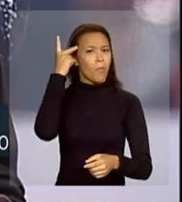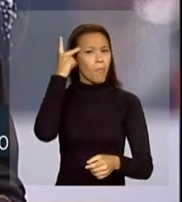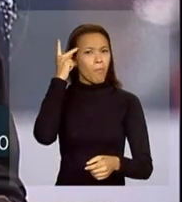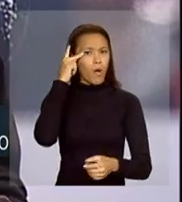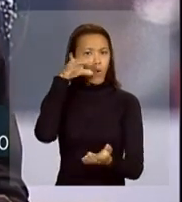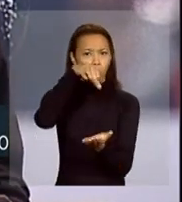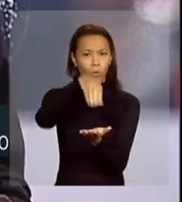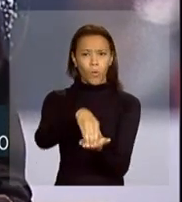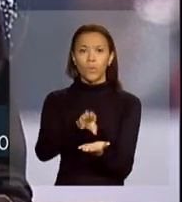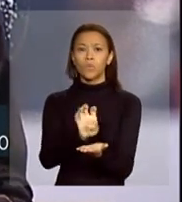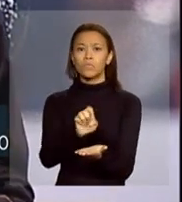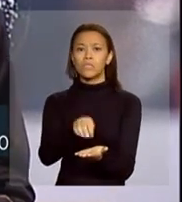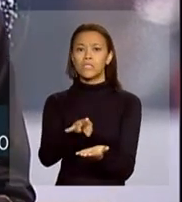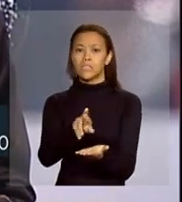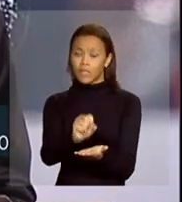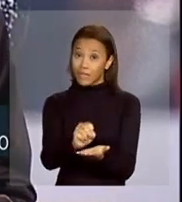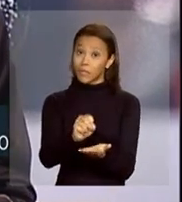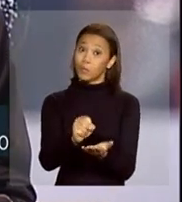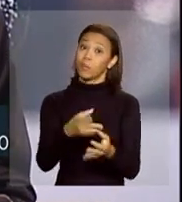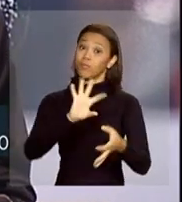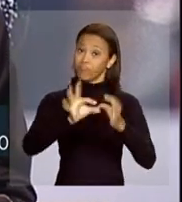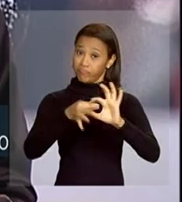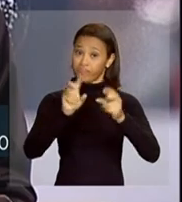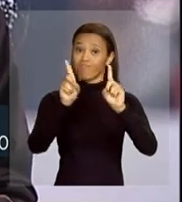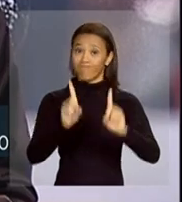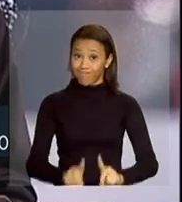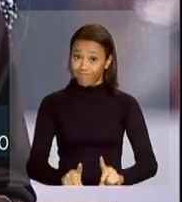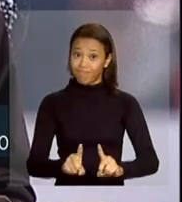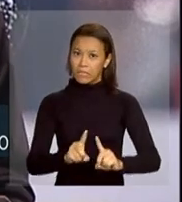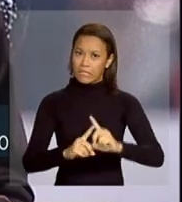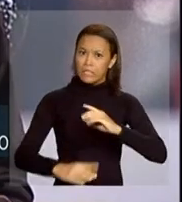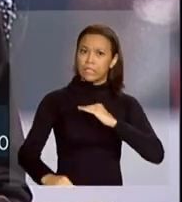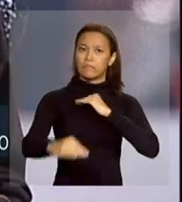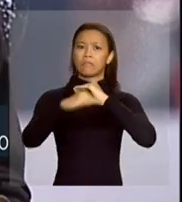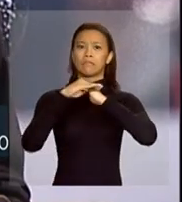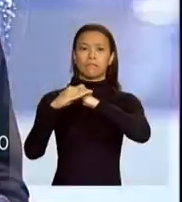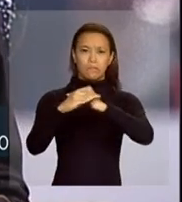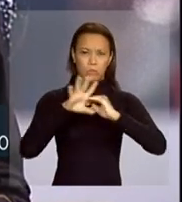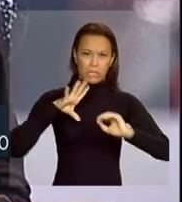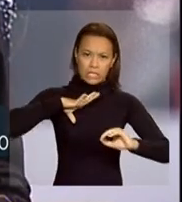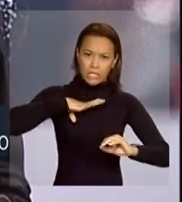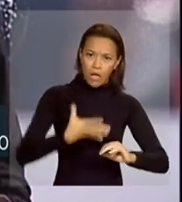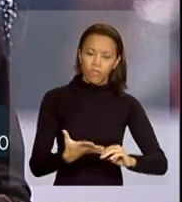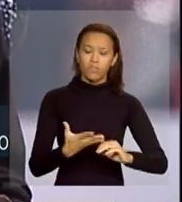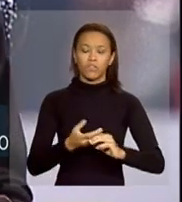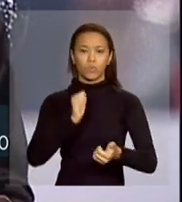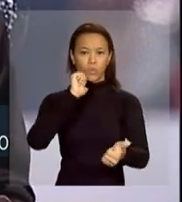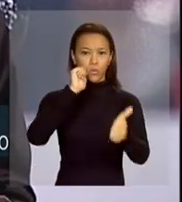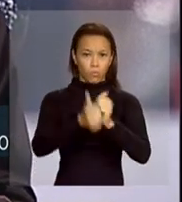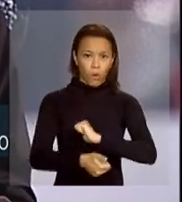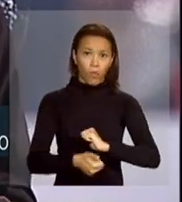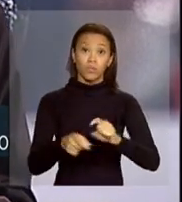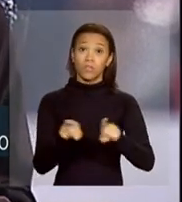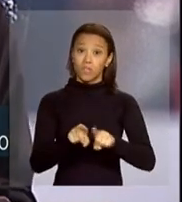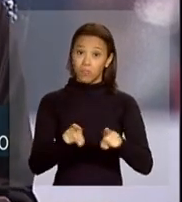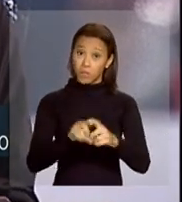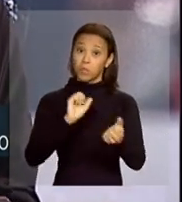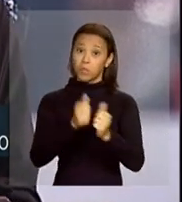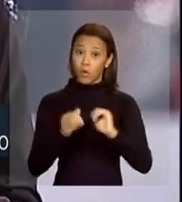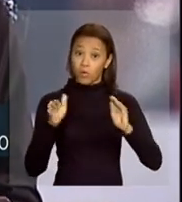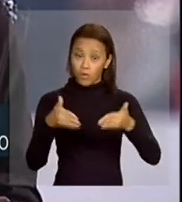paraolímpico altura dos seus grandes desafios no esporte e do esporte